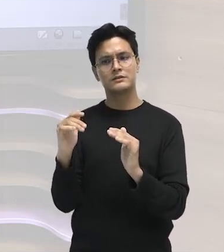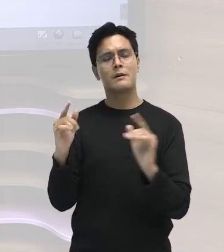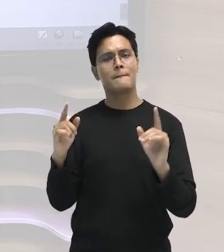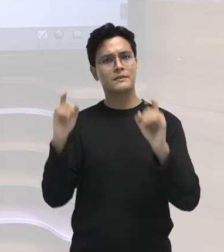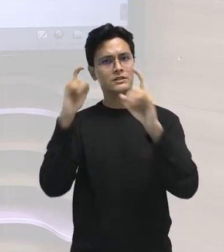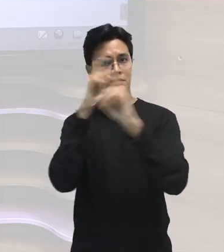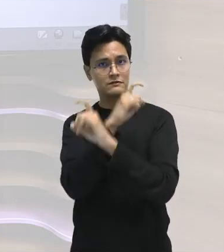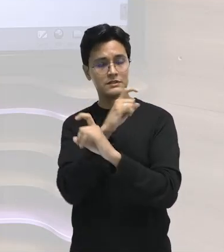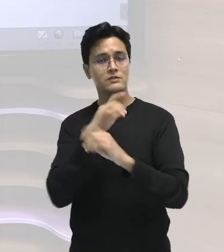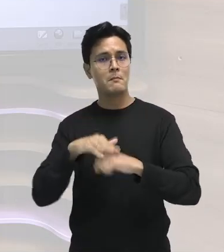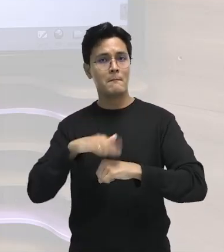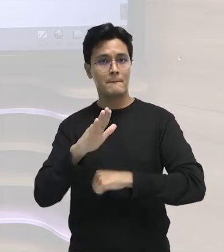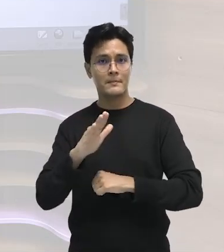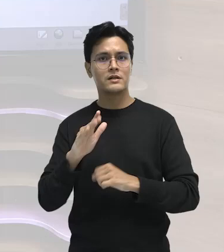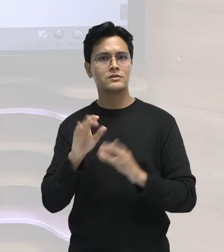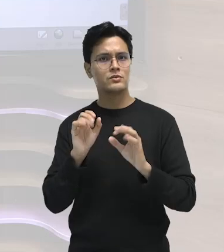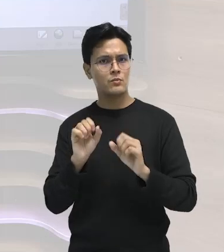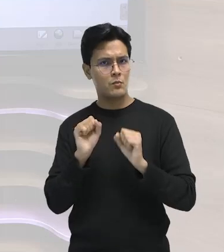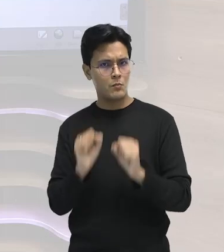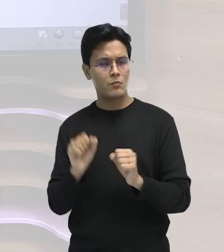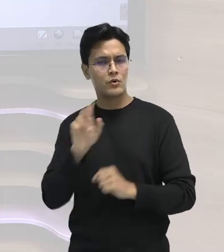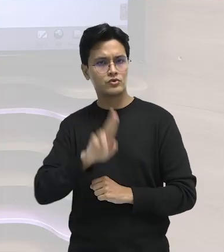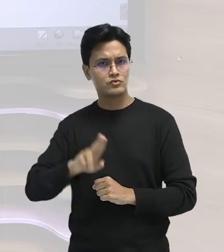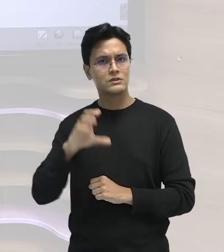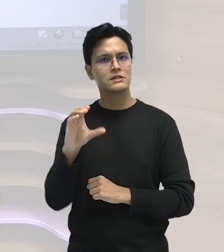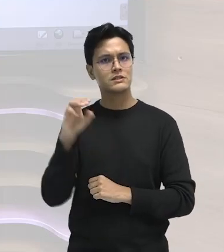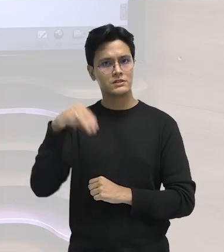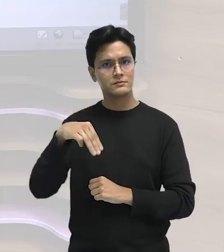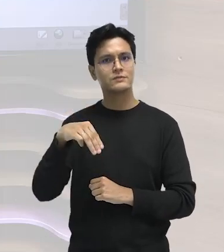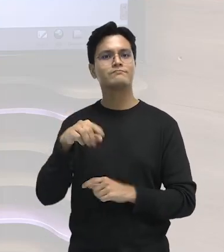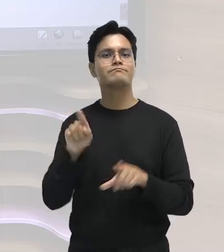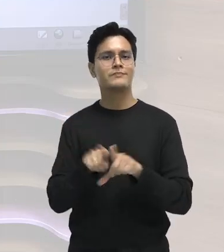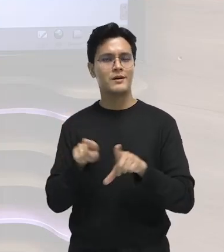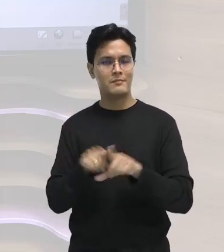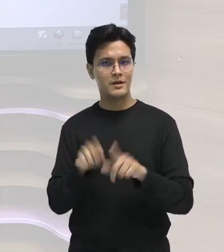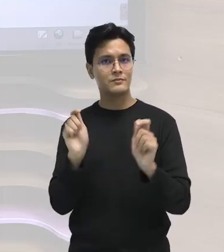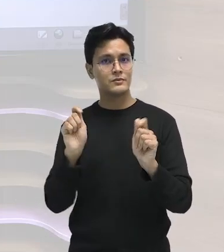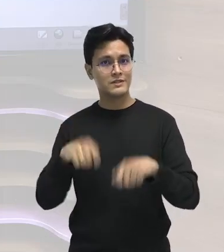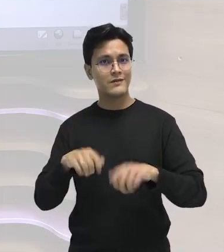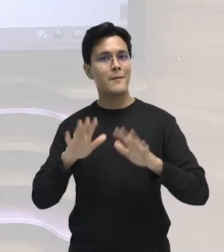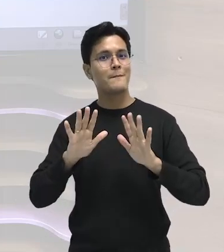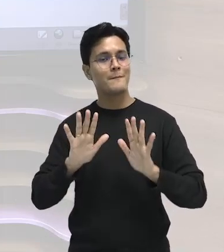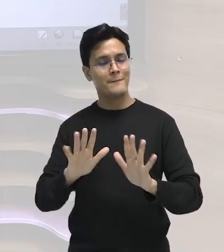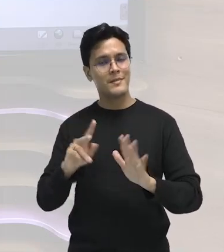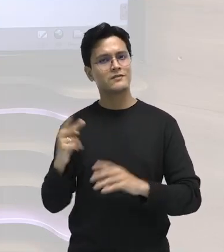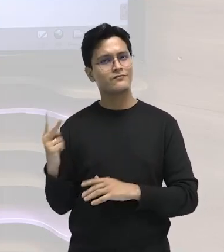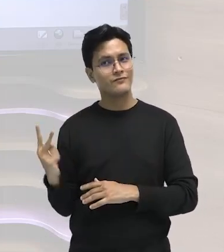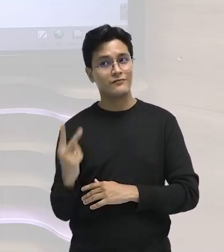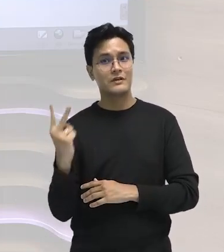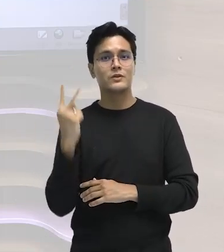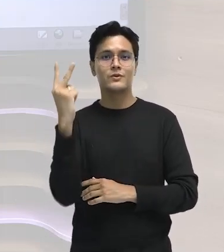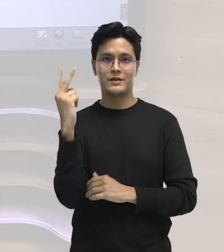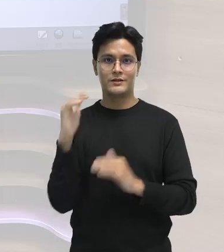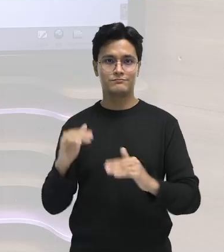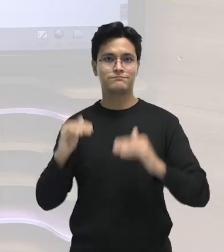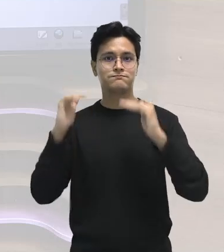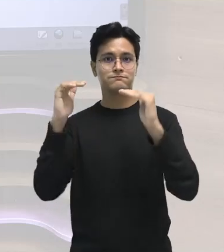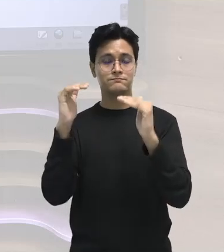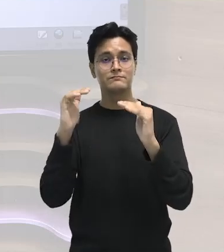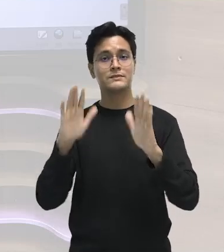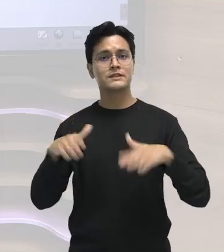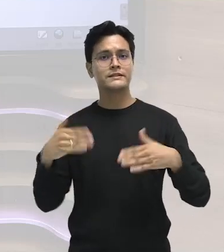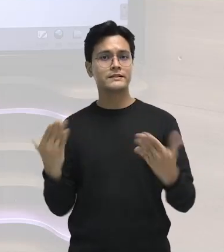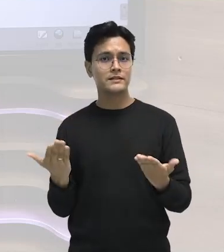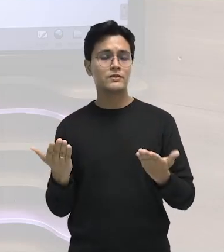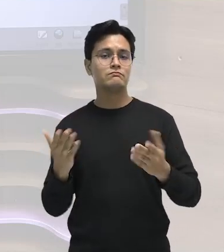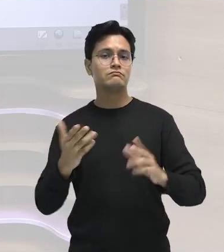esse número. Eu posso fazer essa medição em centímetros? Também consigo, mas os valores também serão muito altos. Então,